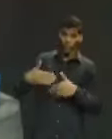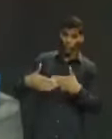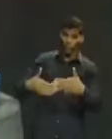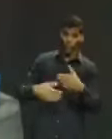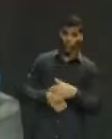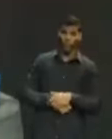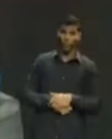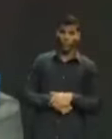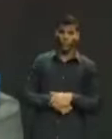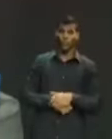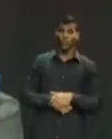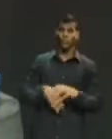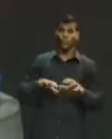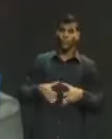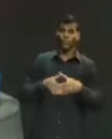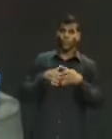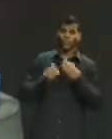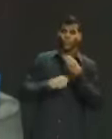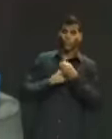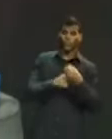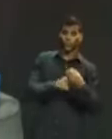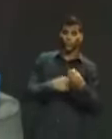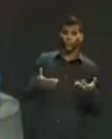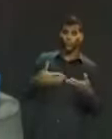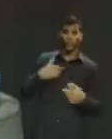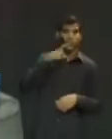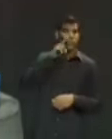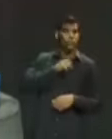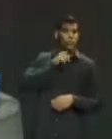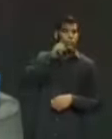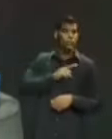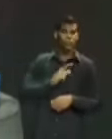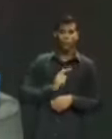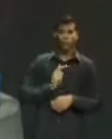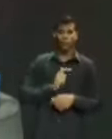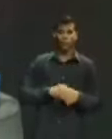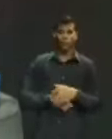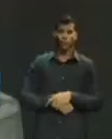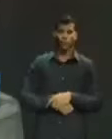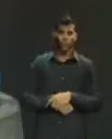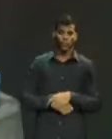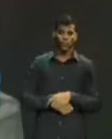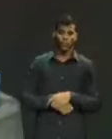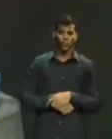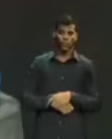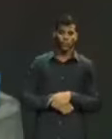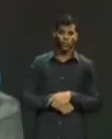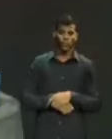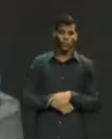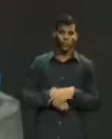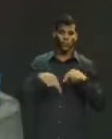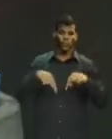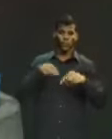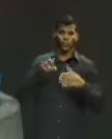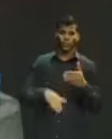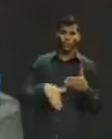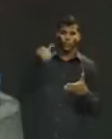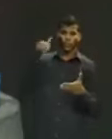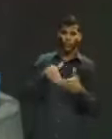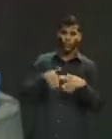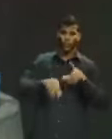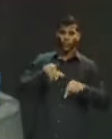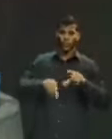agora, nossa equipe fortalecida com estagiários e estagiárias também aqui da nossa última seleção.